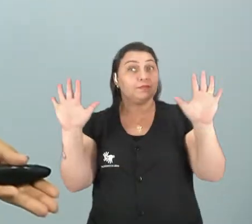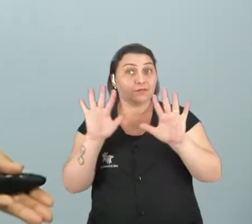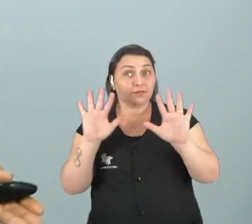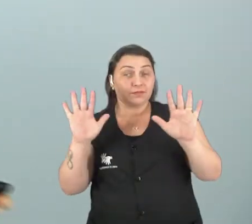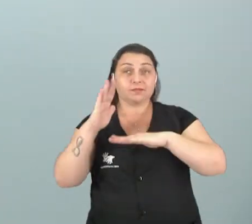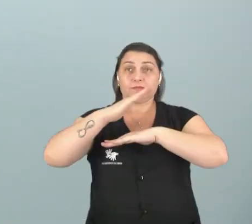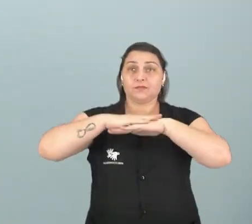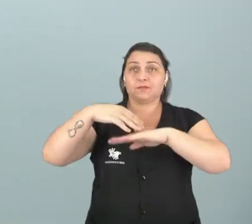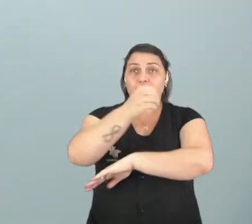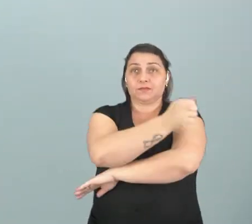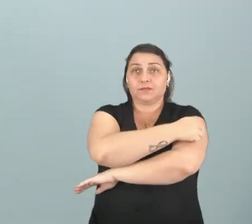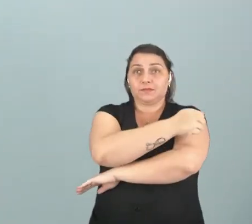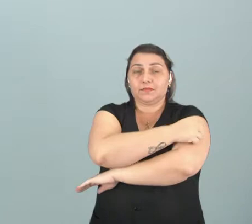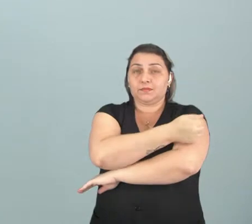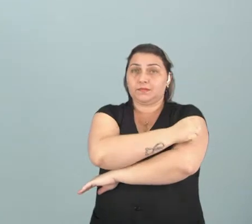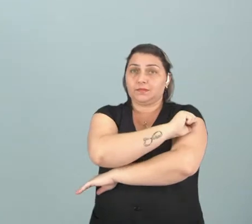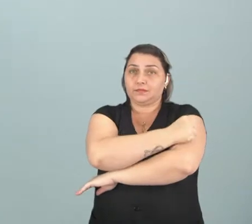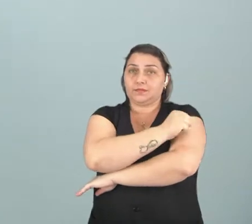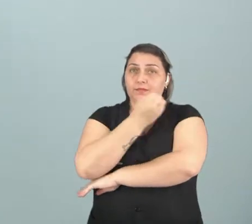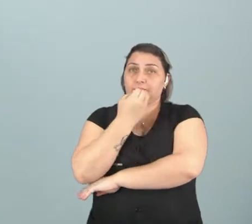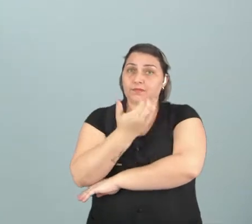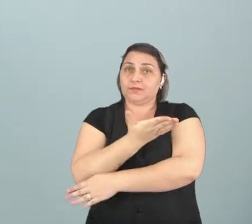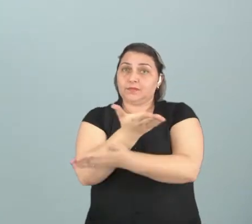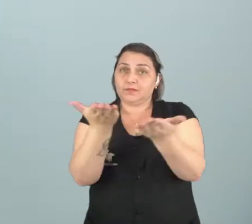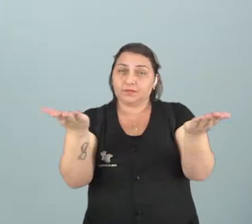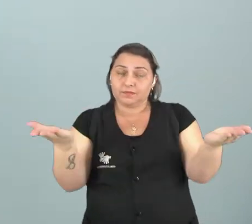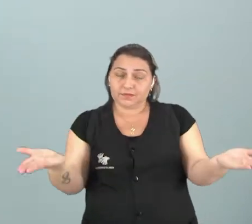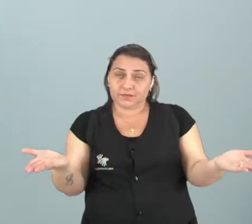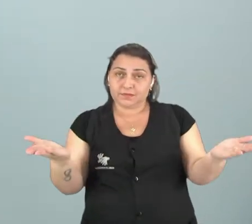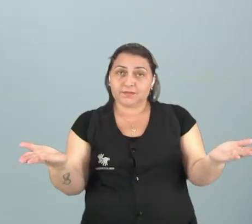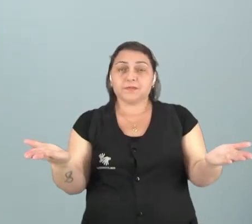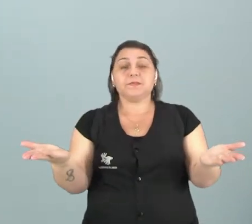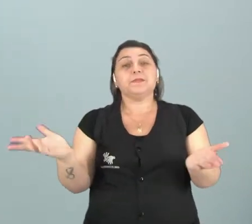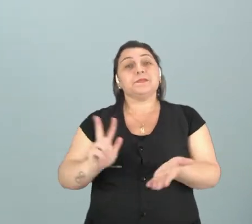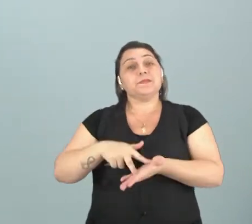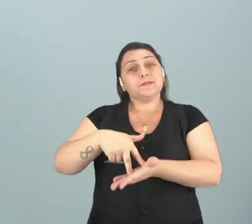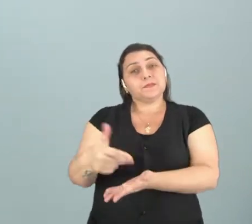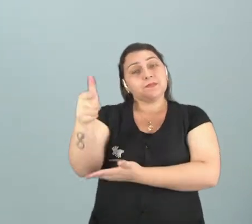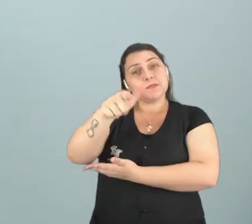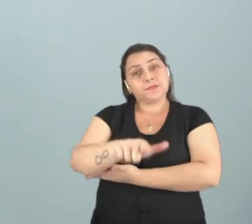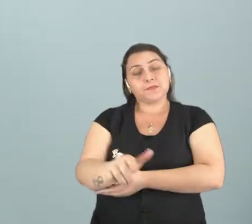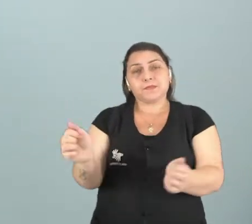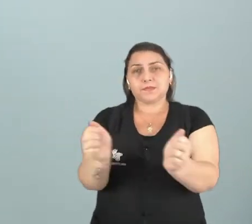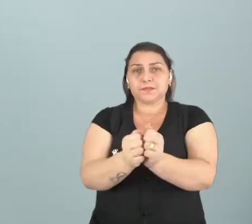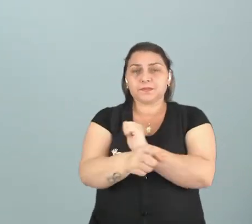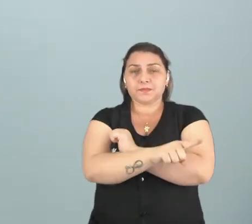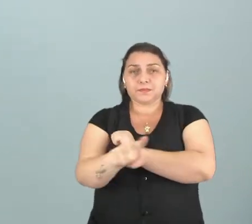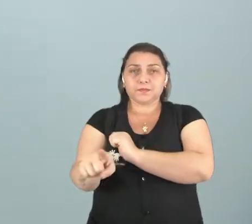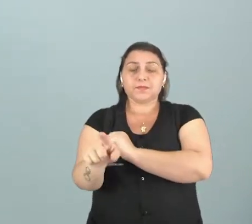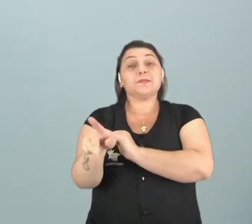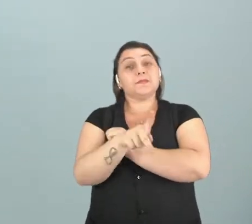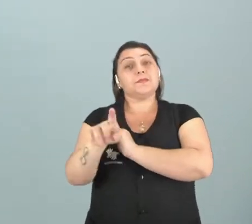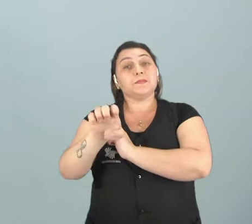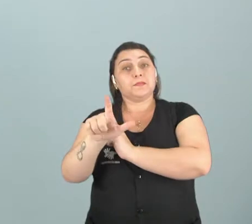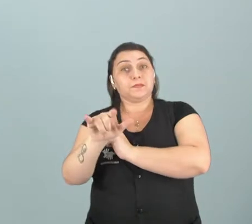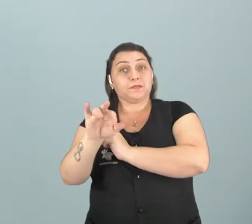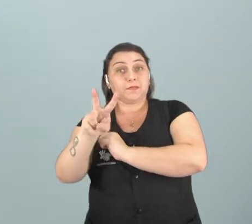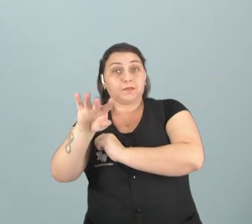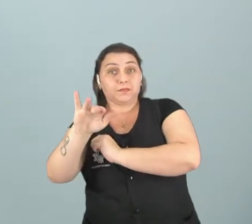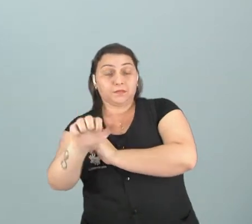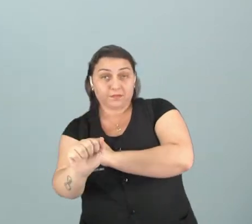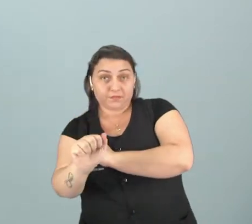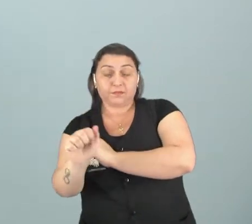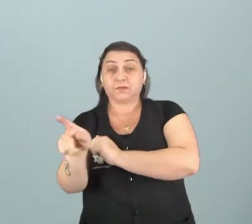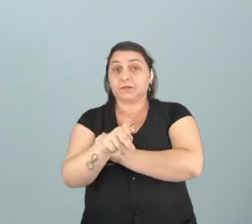Olá, queridos alunos do 8º ano, tudo bem com vocês? Estou aqui mais uma vez com vocês, sou a professora Elívia